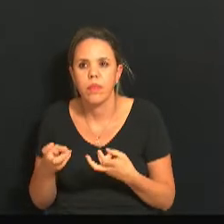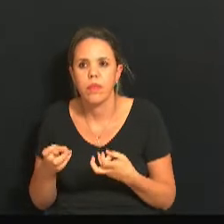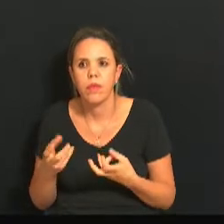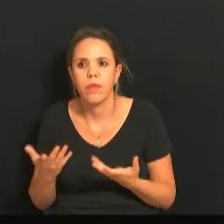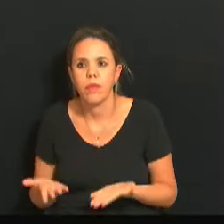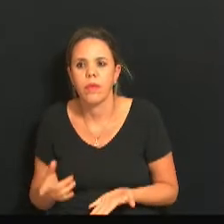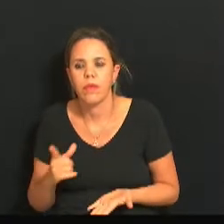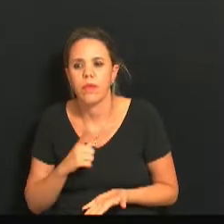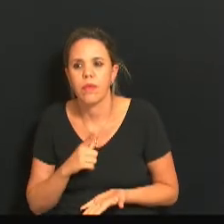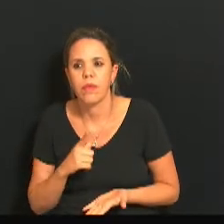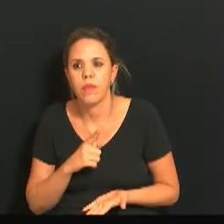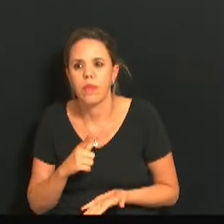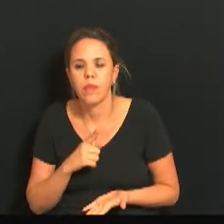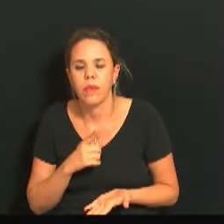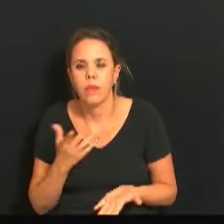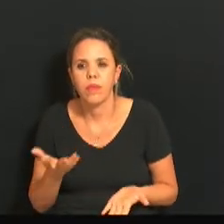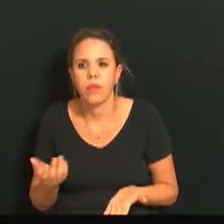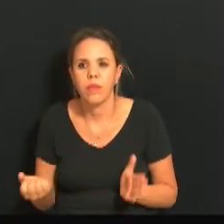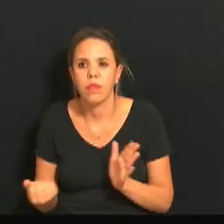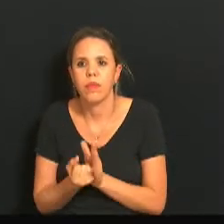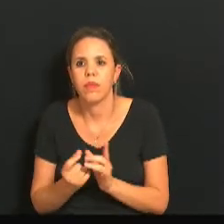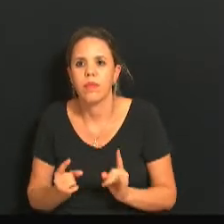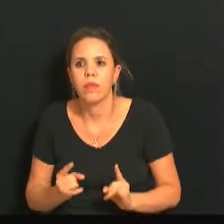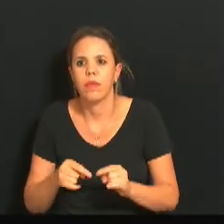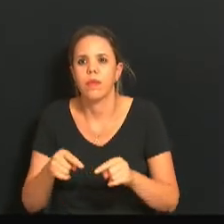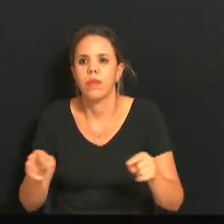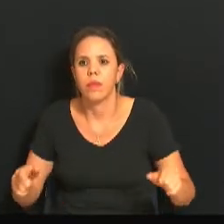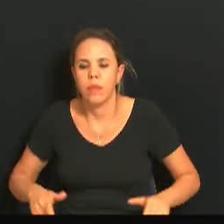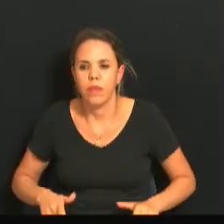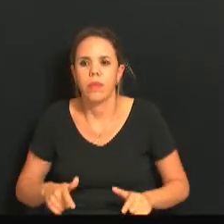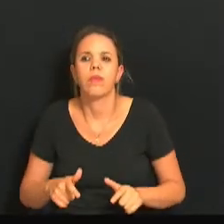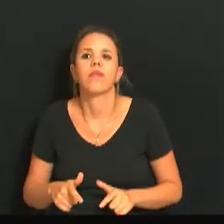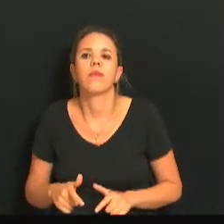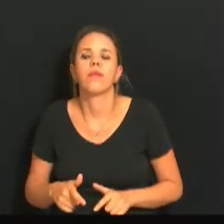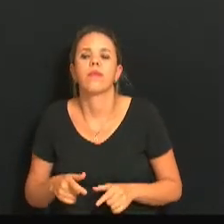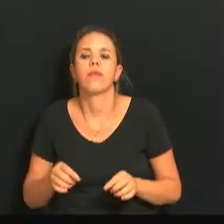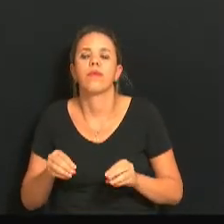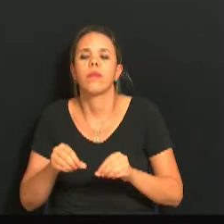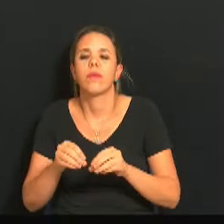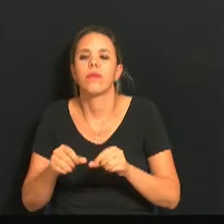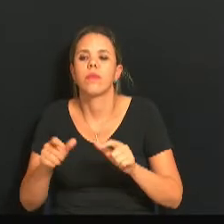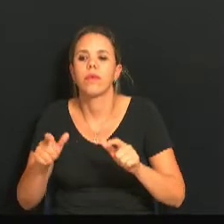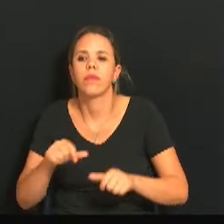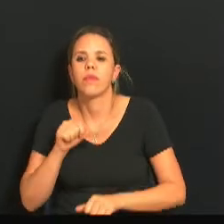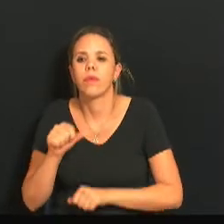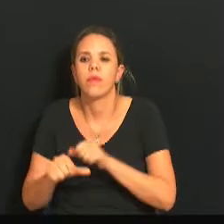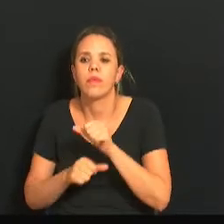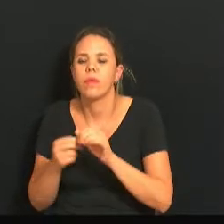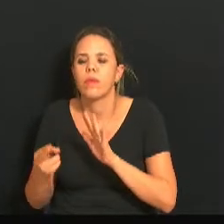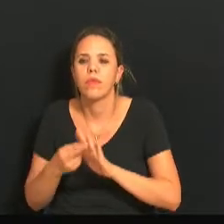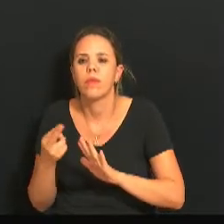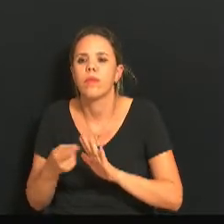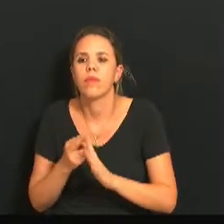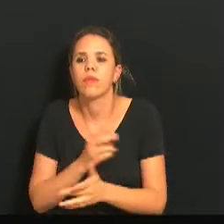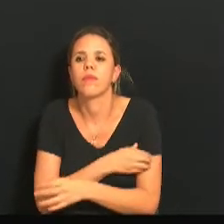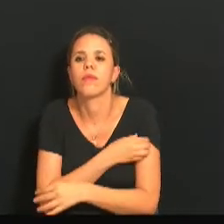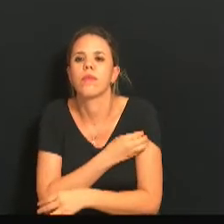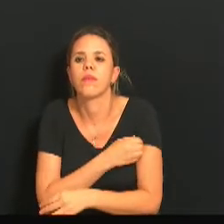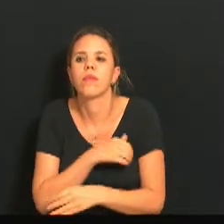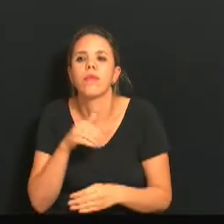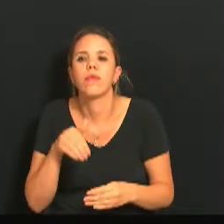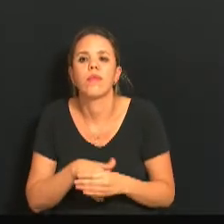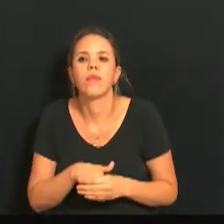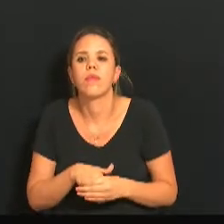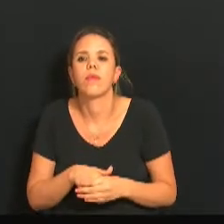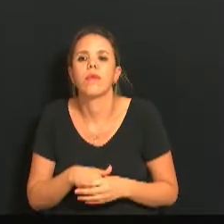existe um tombamento de uma área ali que é uma área do sono e foi mudado essa resolução foi botado eu